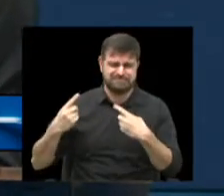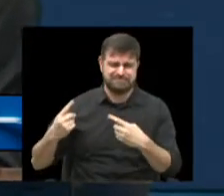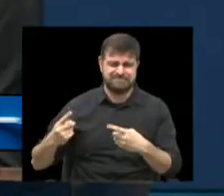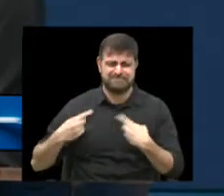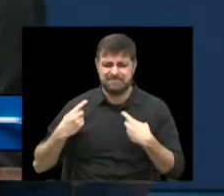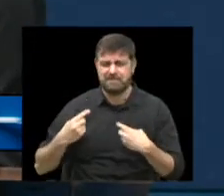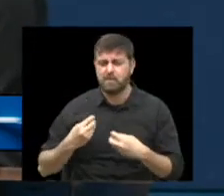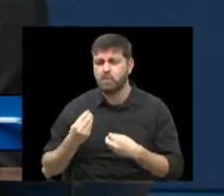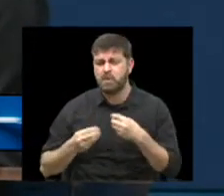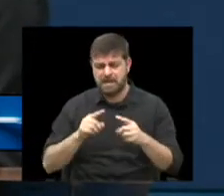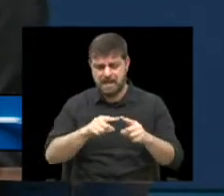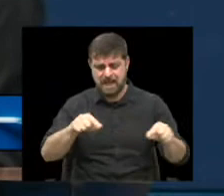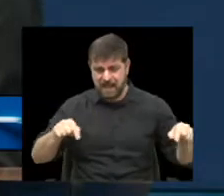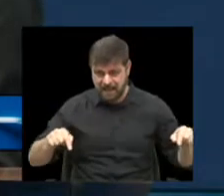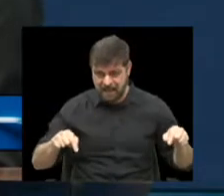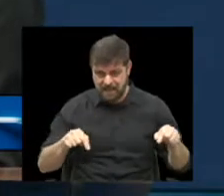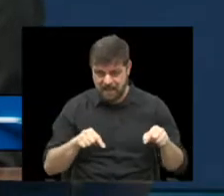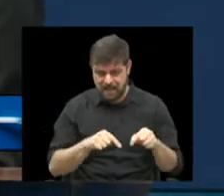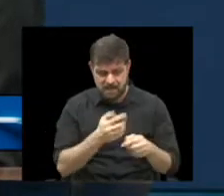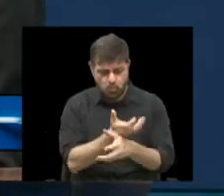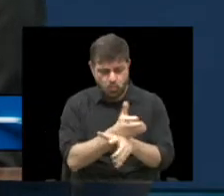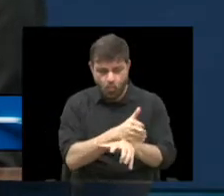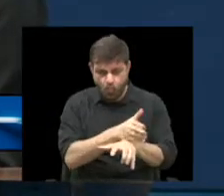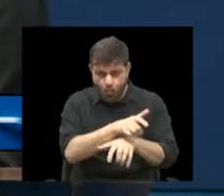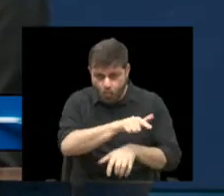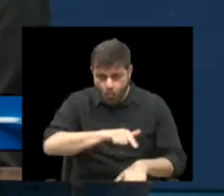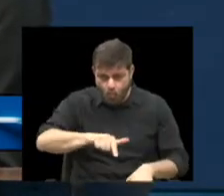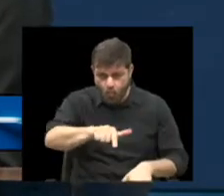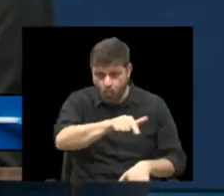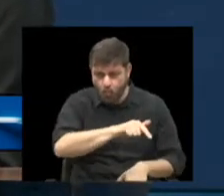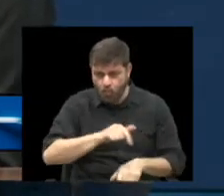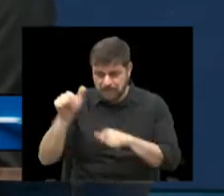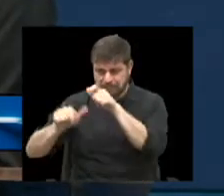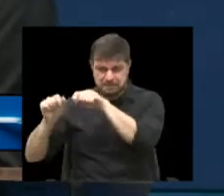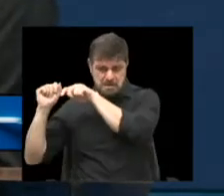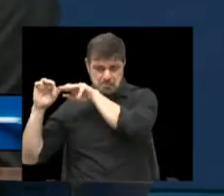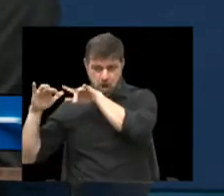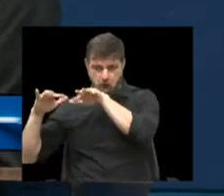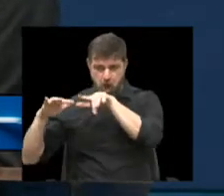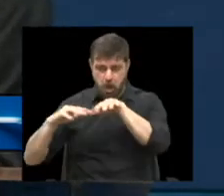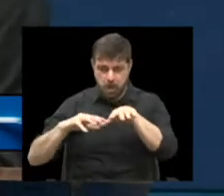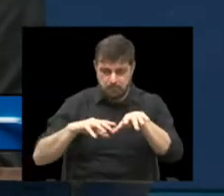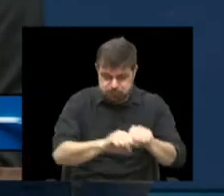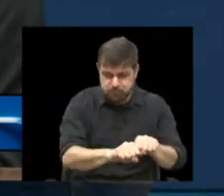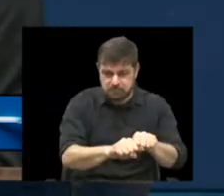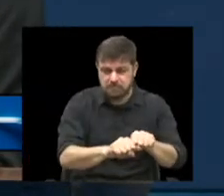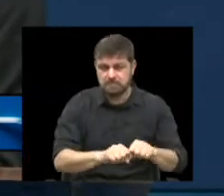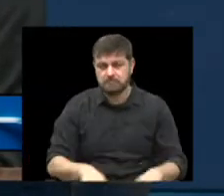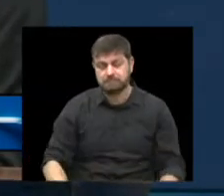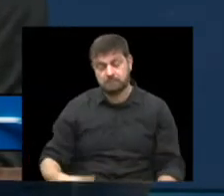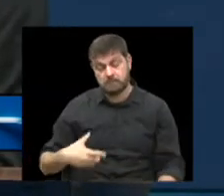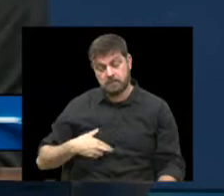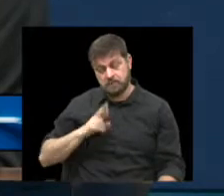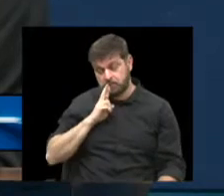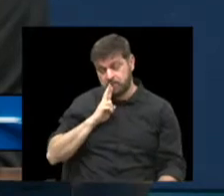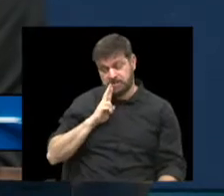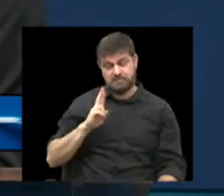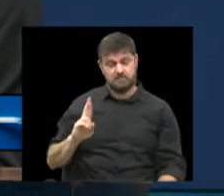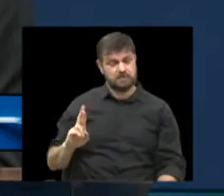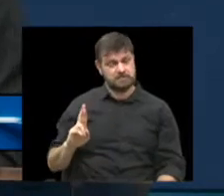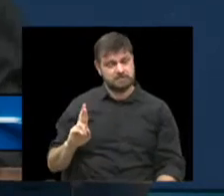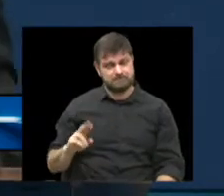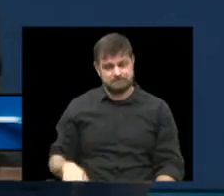sobre as invasões que está tendo, e eu disse para eles assim que, com certeza,